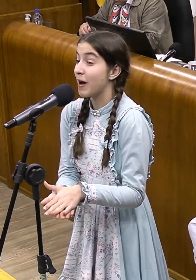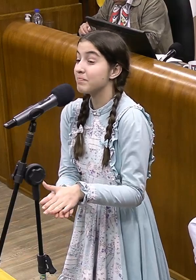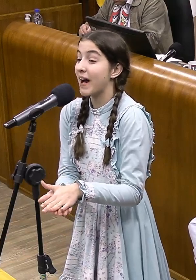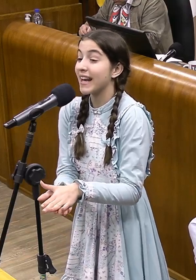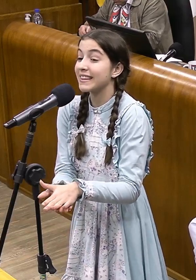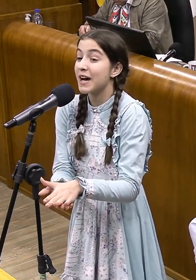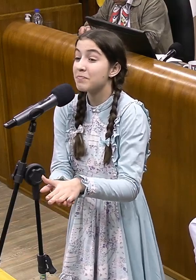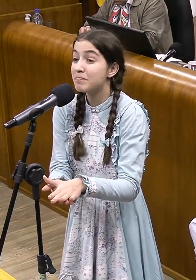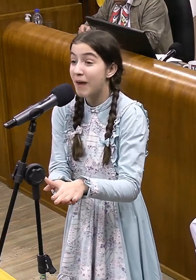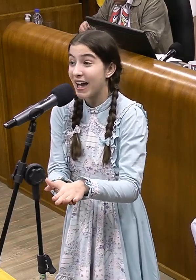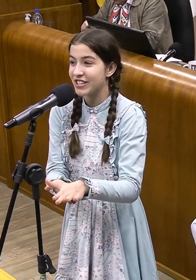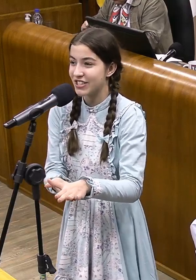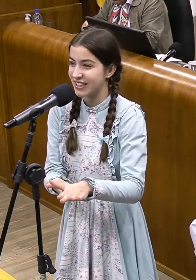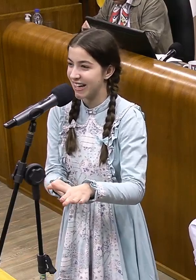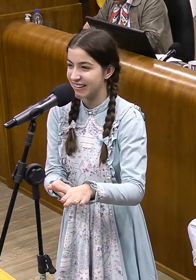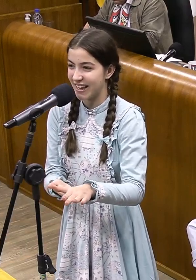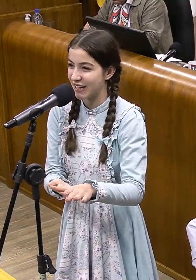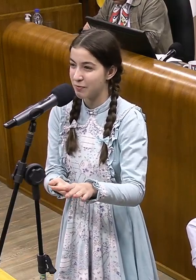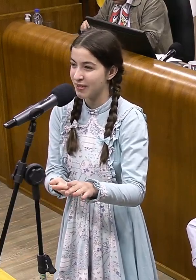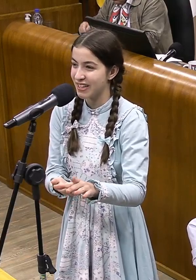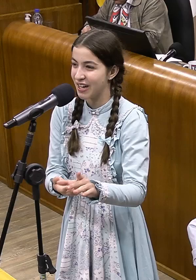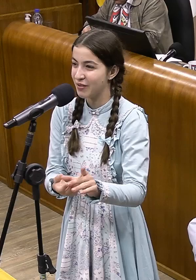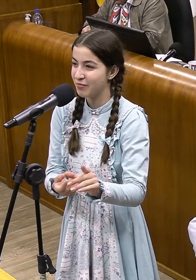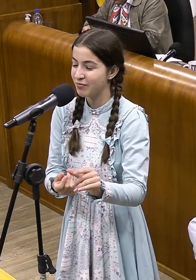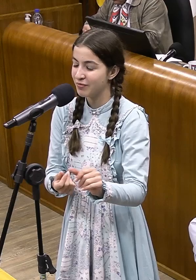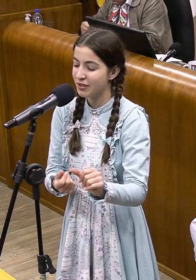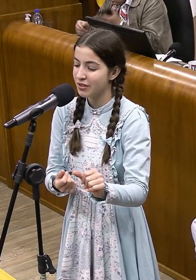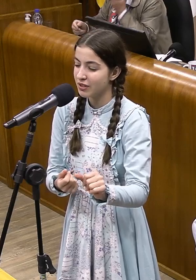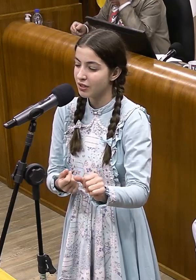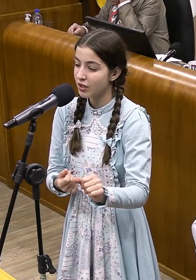dessas de uma parda pátina na lâmina.